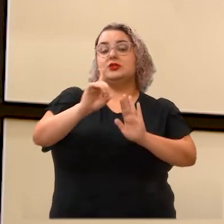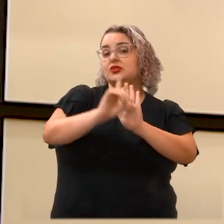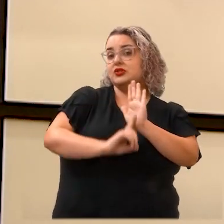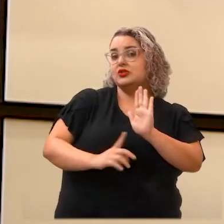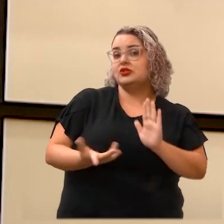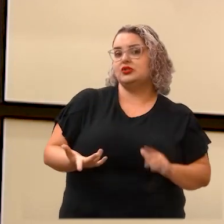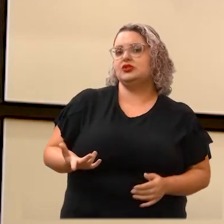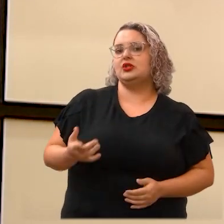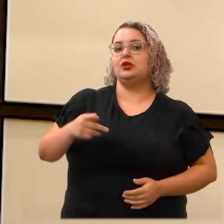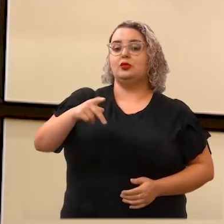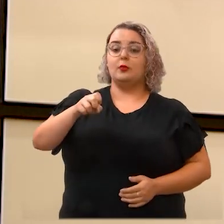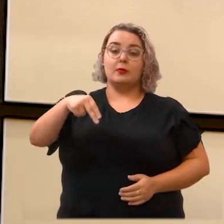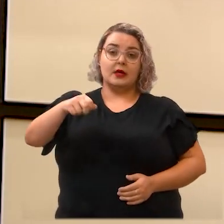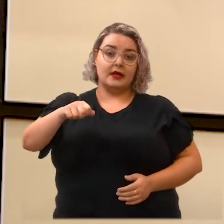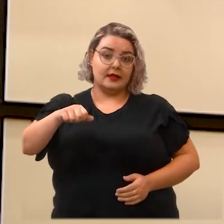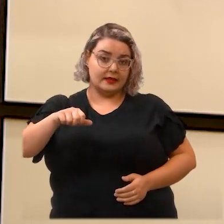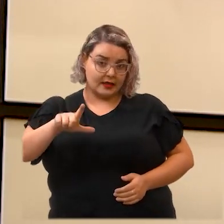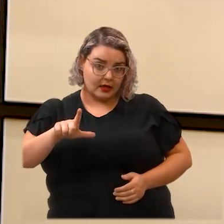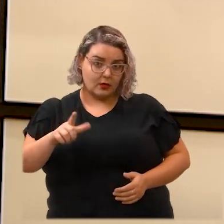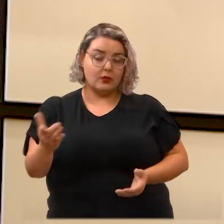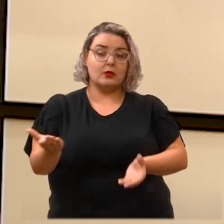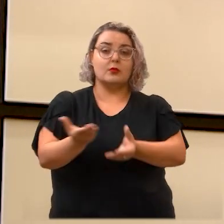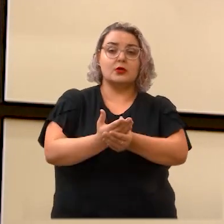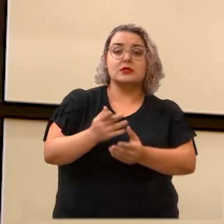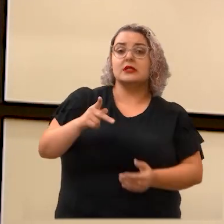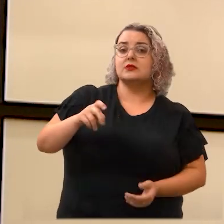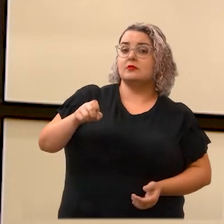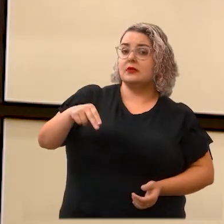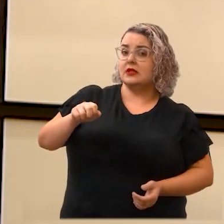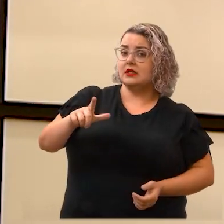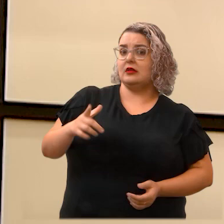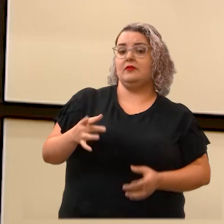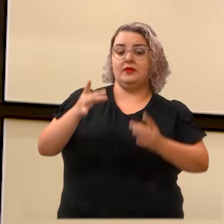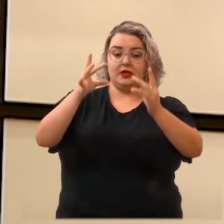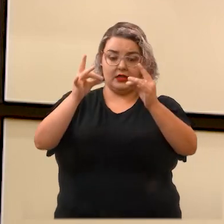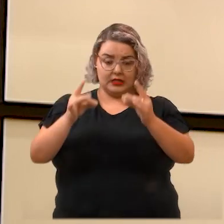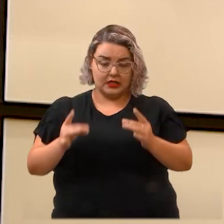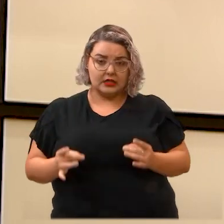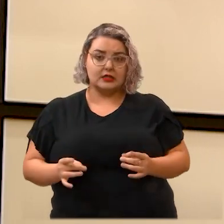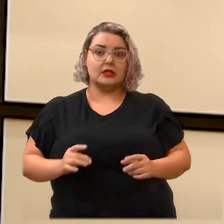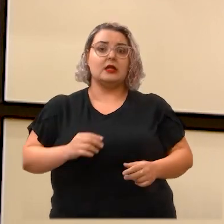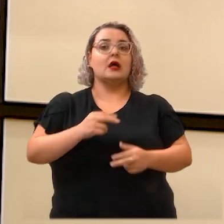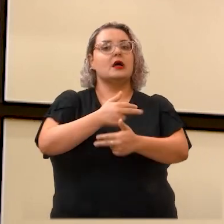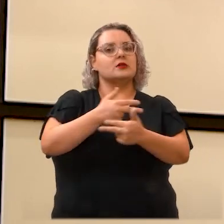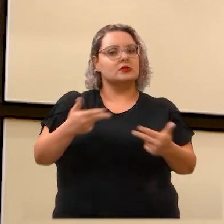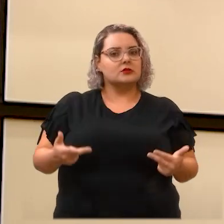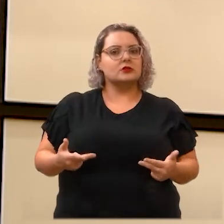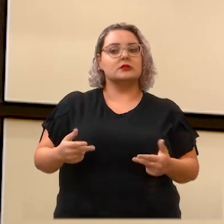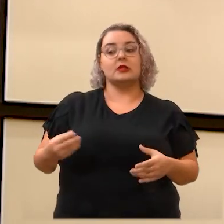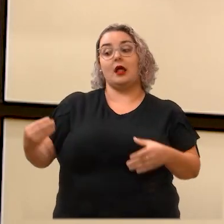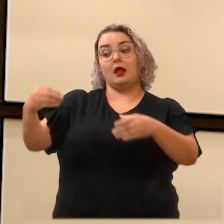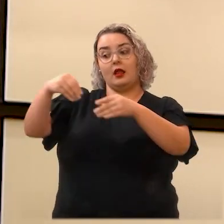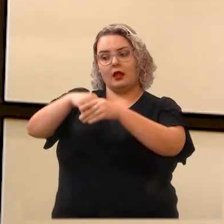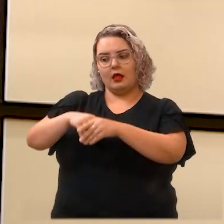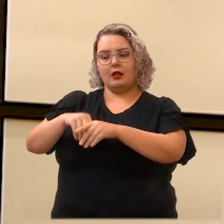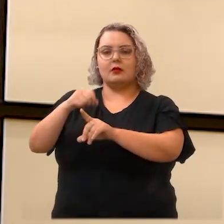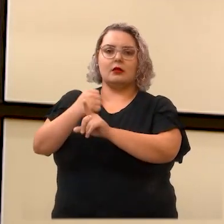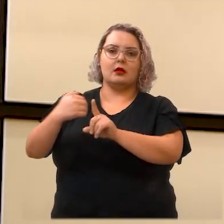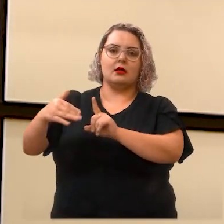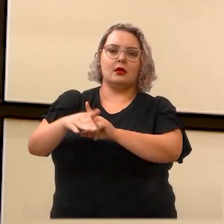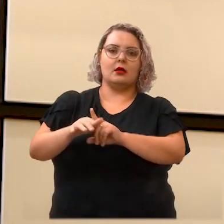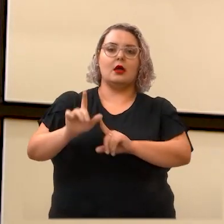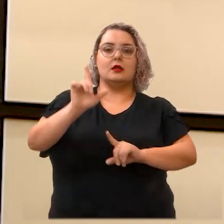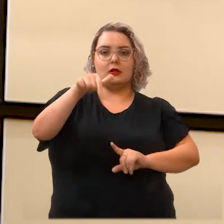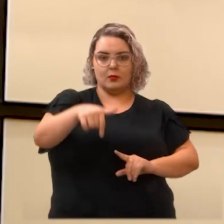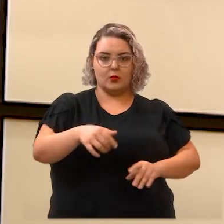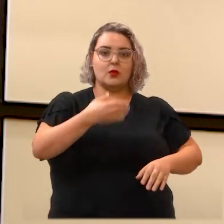Penal e processo penal porque você vai descrever coisas que aconteceram na sociedade e aquilo o juiz depois vai ler